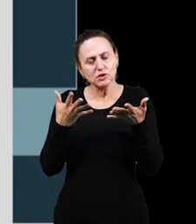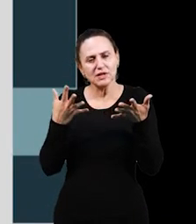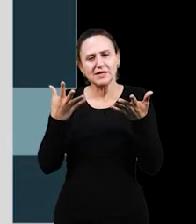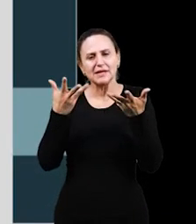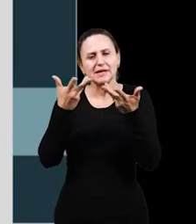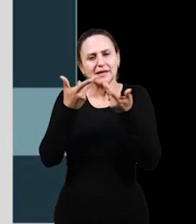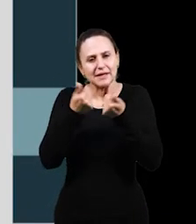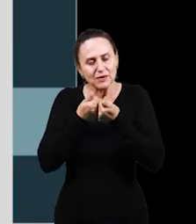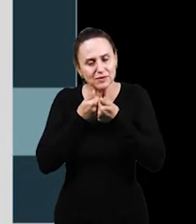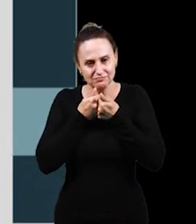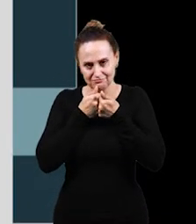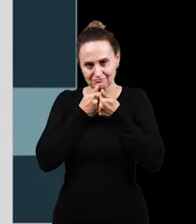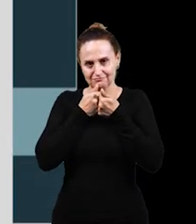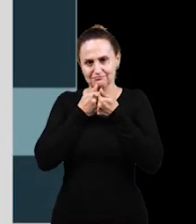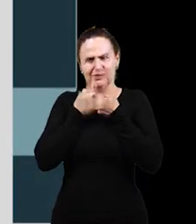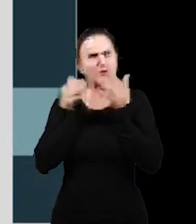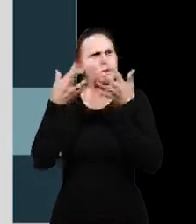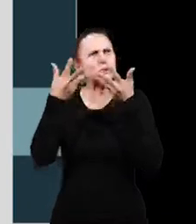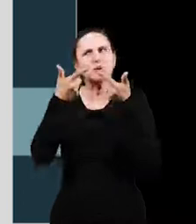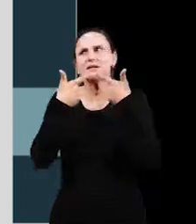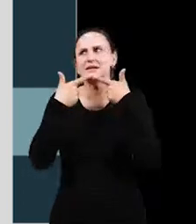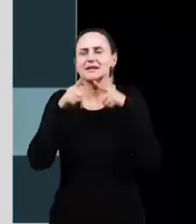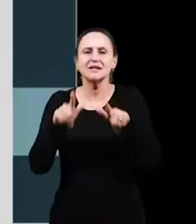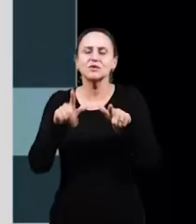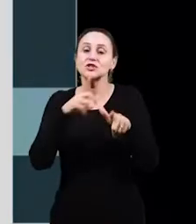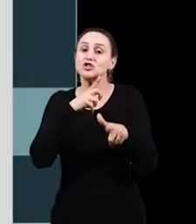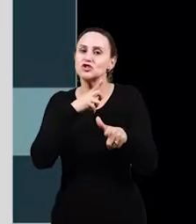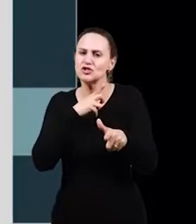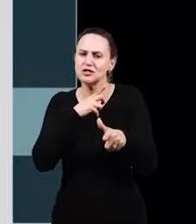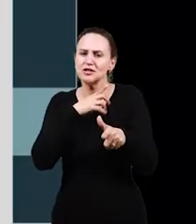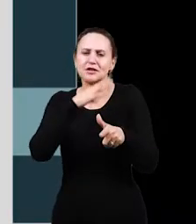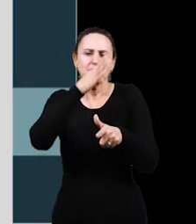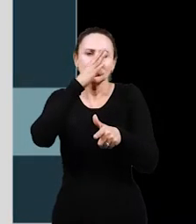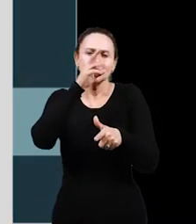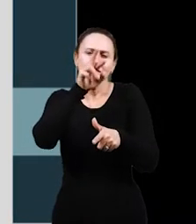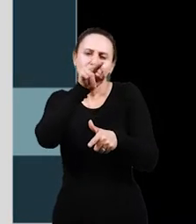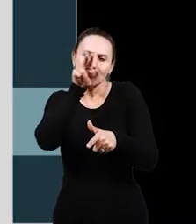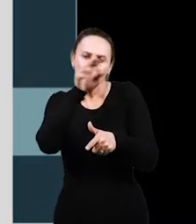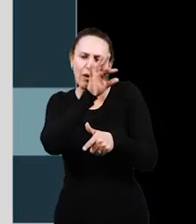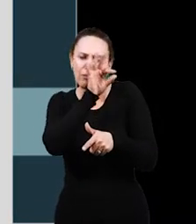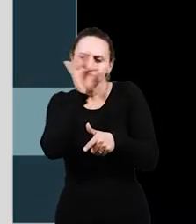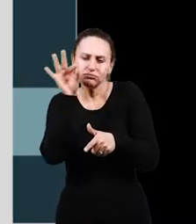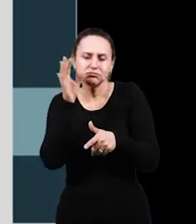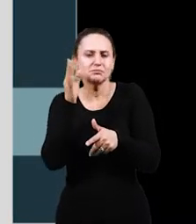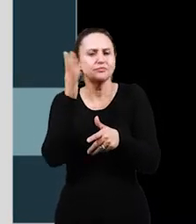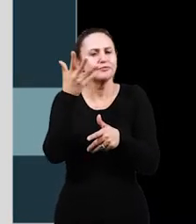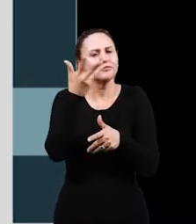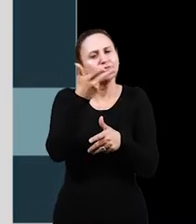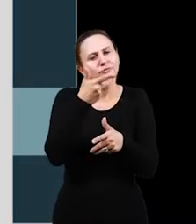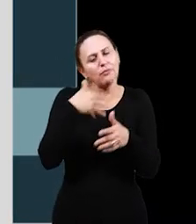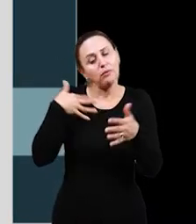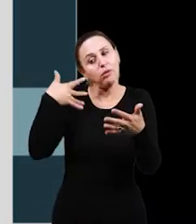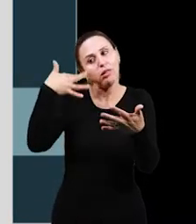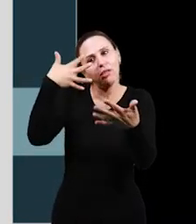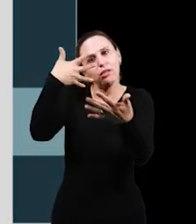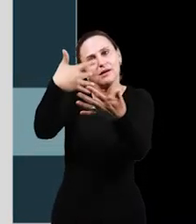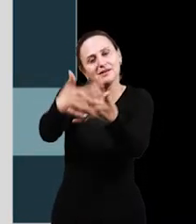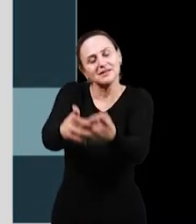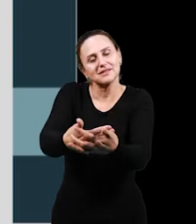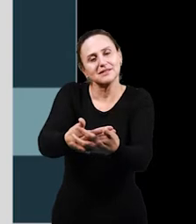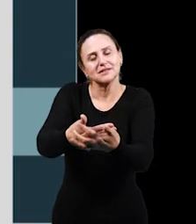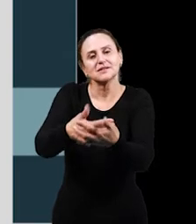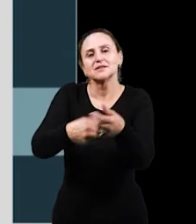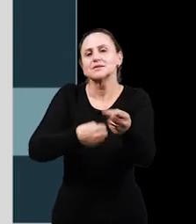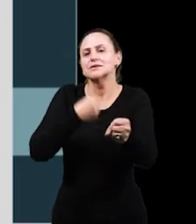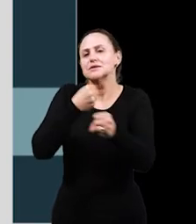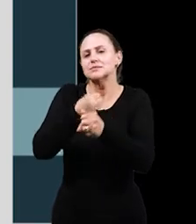todas as línguas tinham a mesma estrutura esse pensamento continuou seguiu até